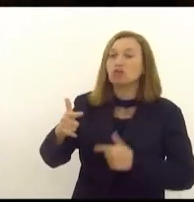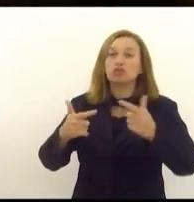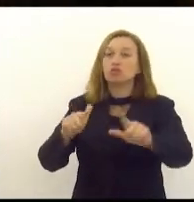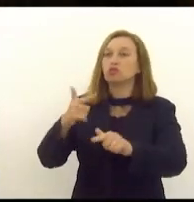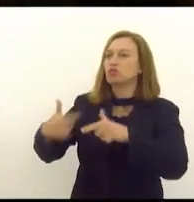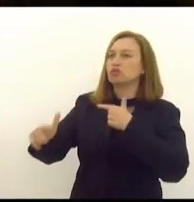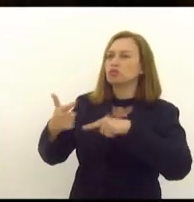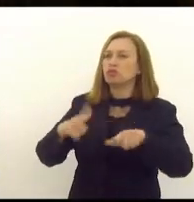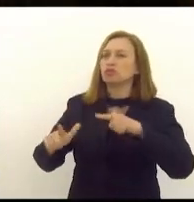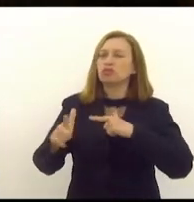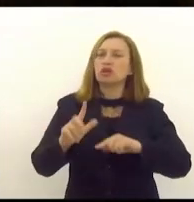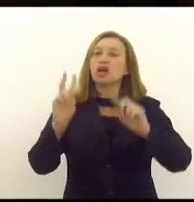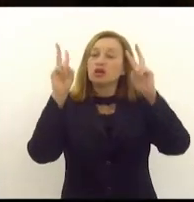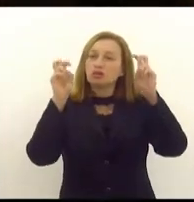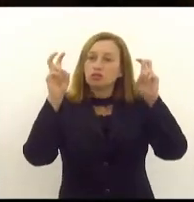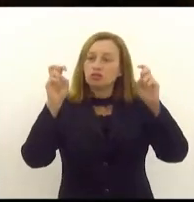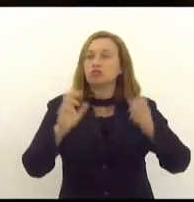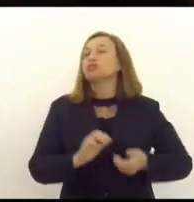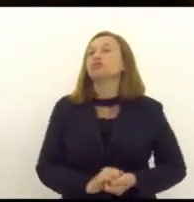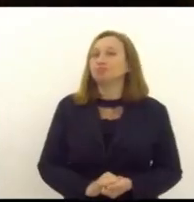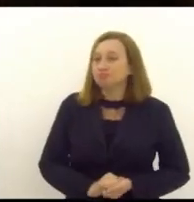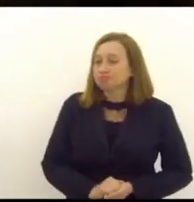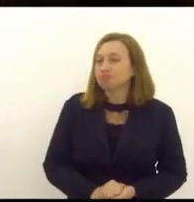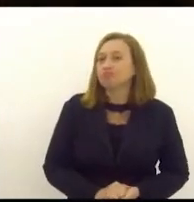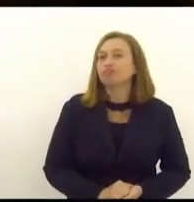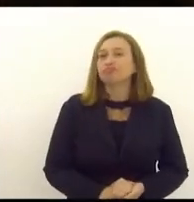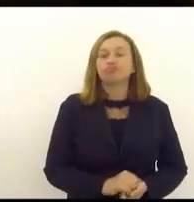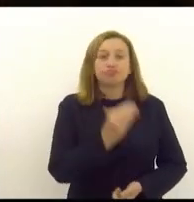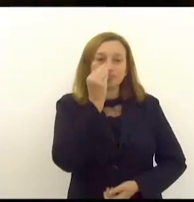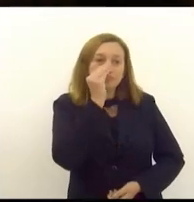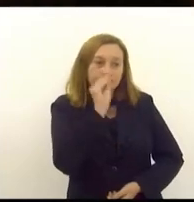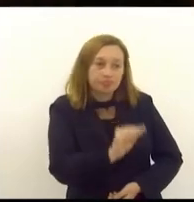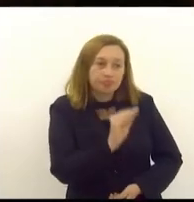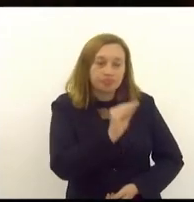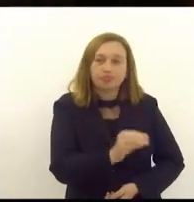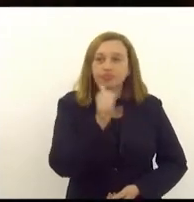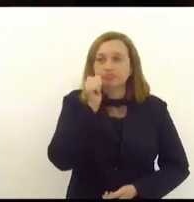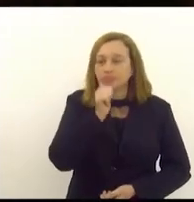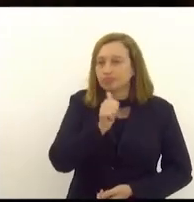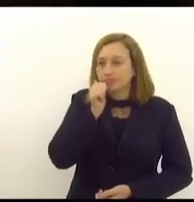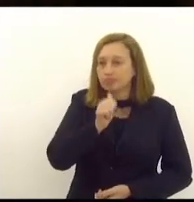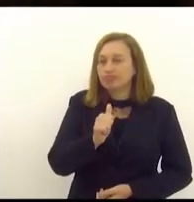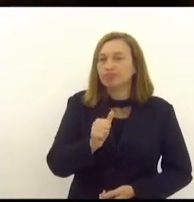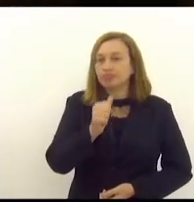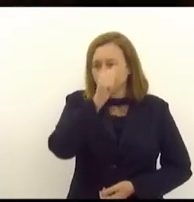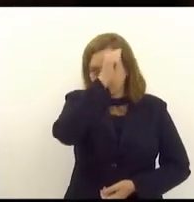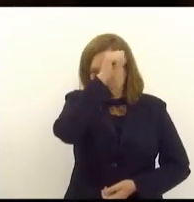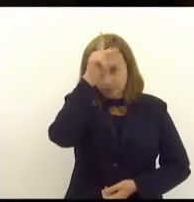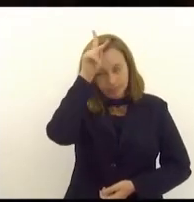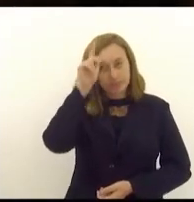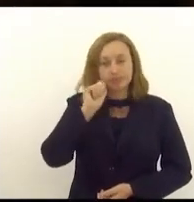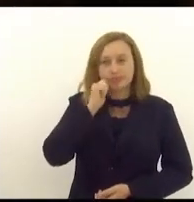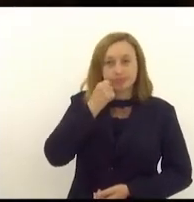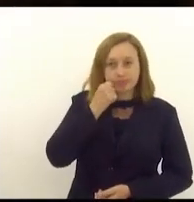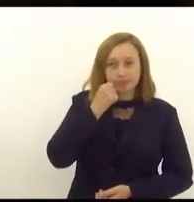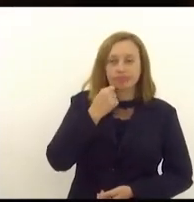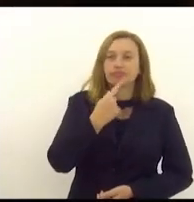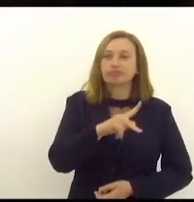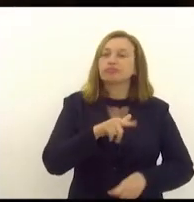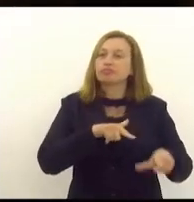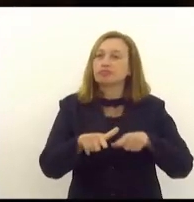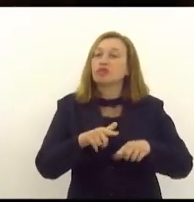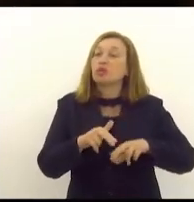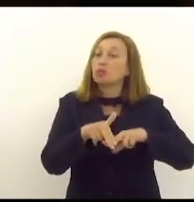muitos casos e muitos e muitos e muitos de maus tratos as mulheres no Eduardo Paes no seu governo e no seu entorno